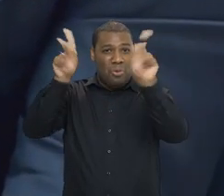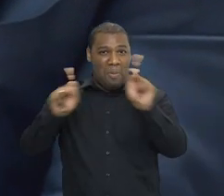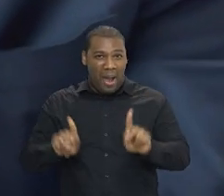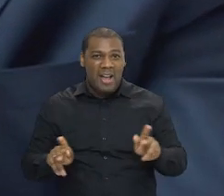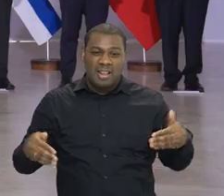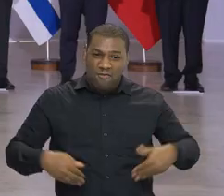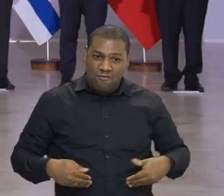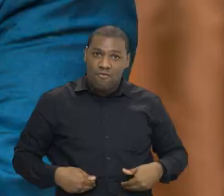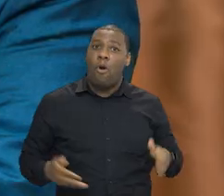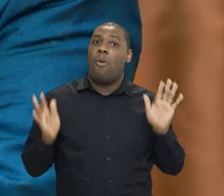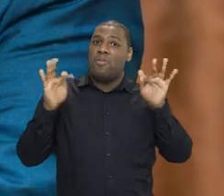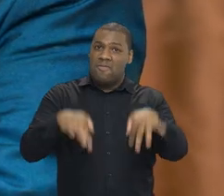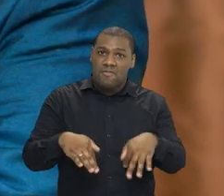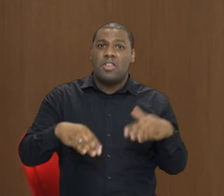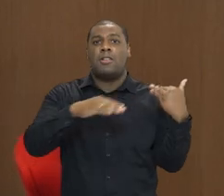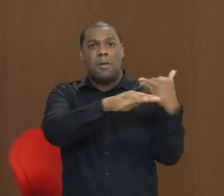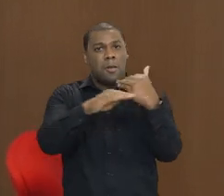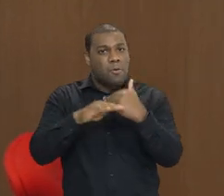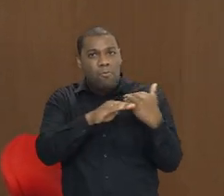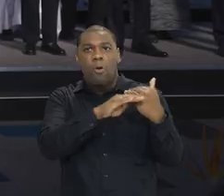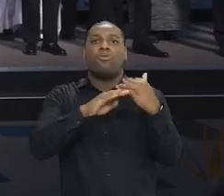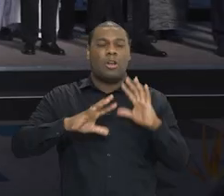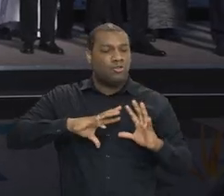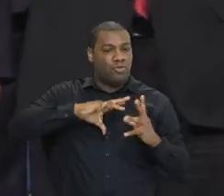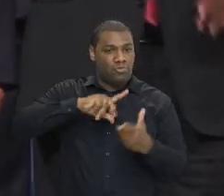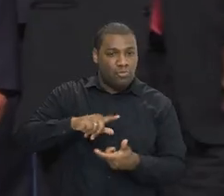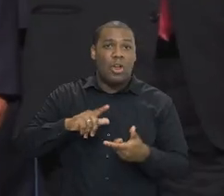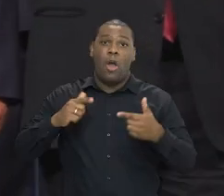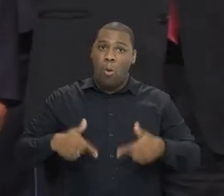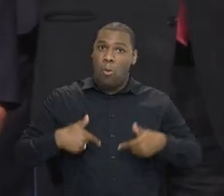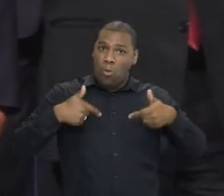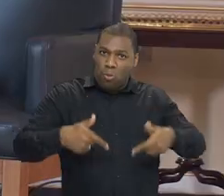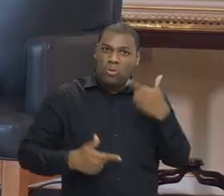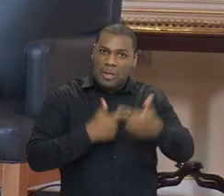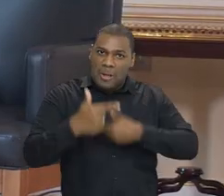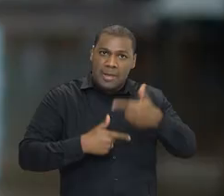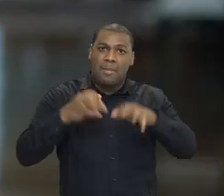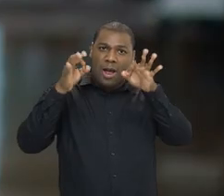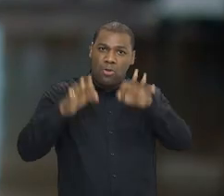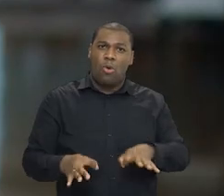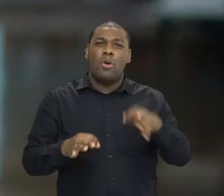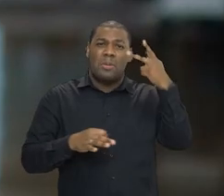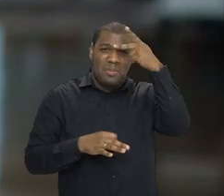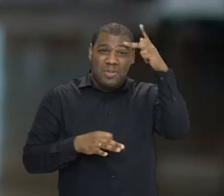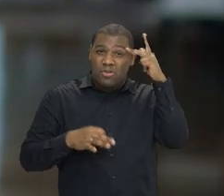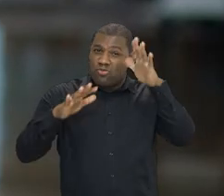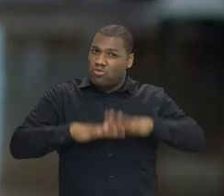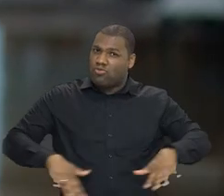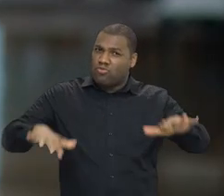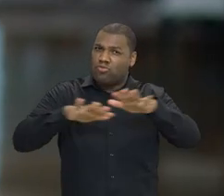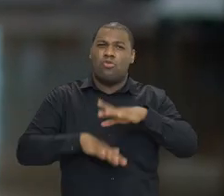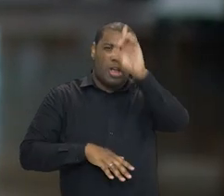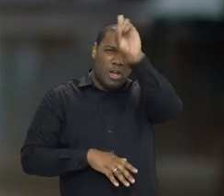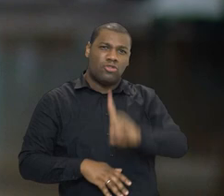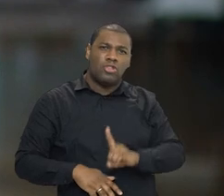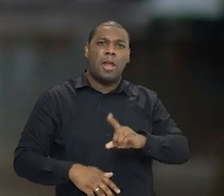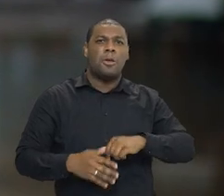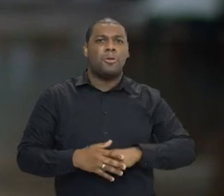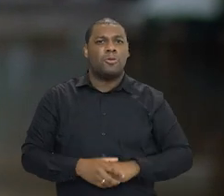fome, às desigualdades ao redor do mundo. É a luta pelo trabalho decente para todos os seres